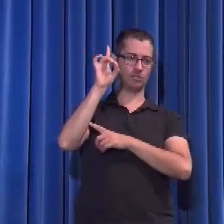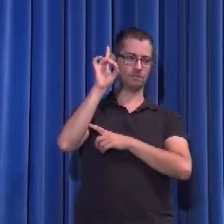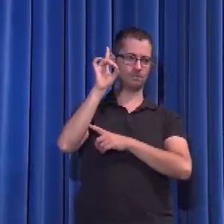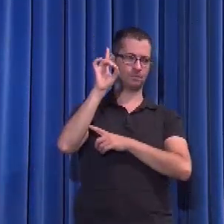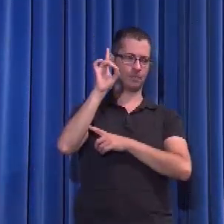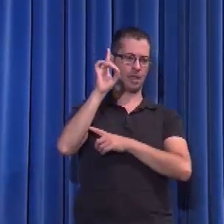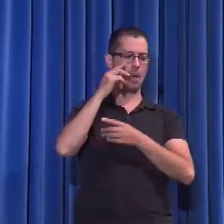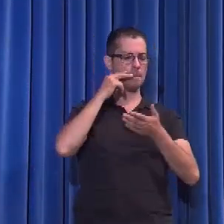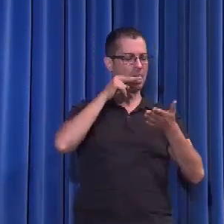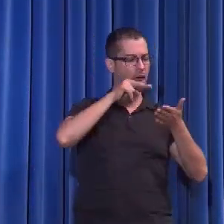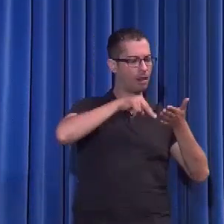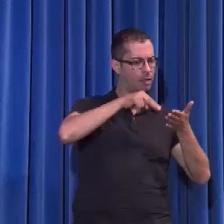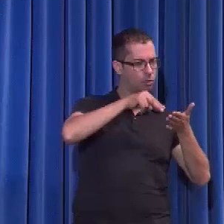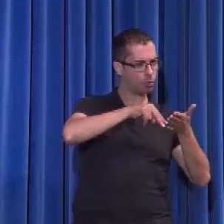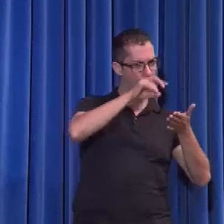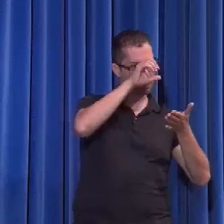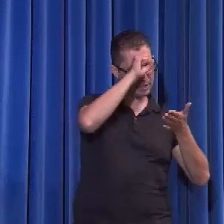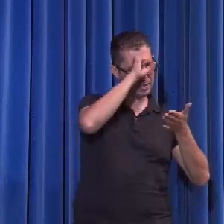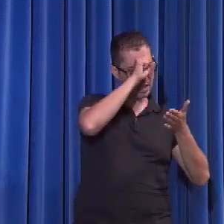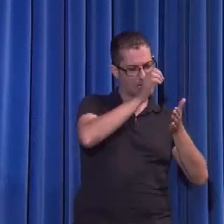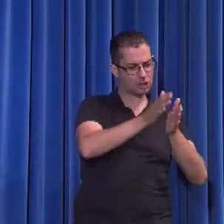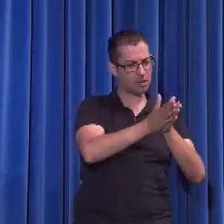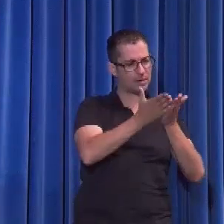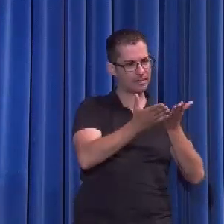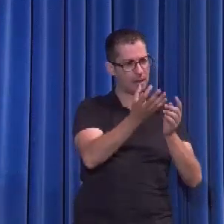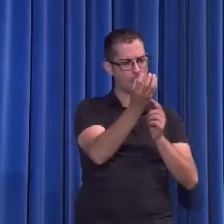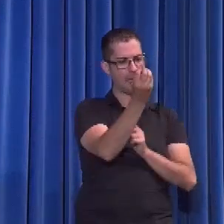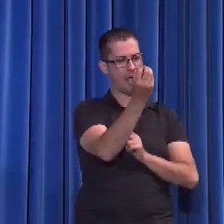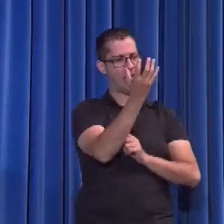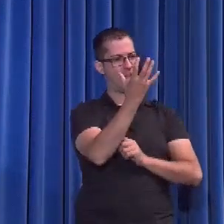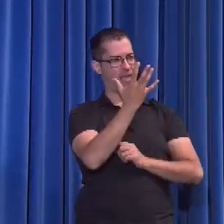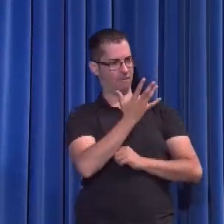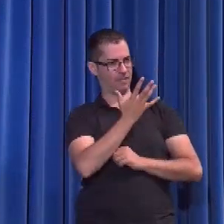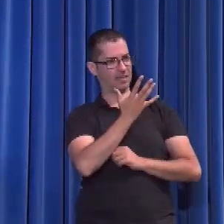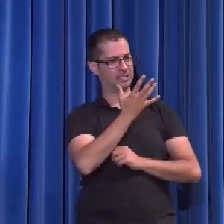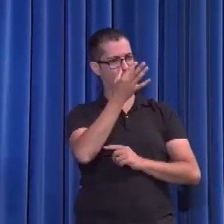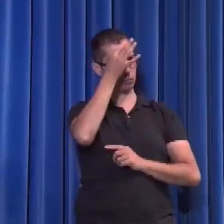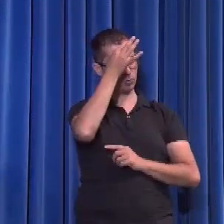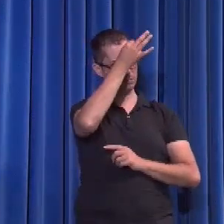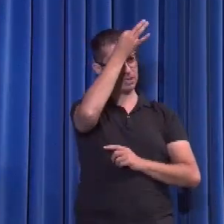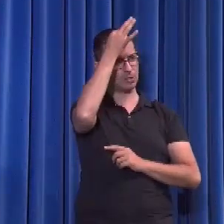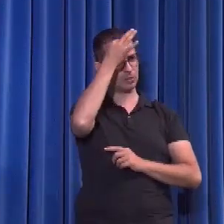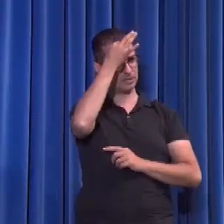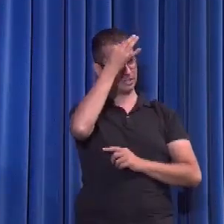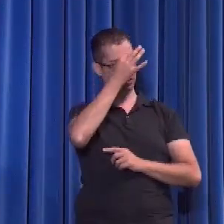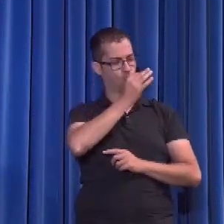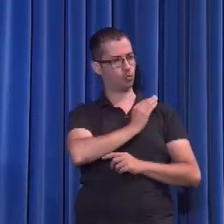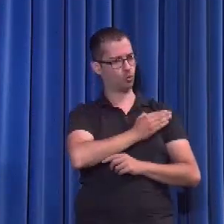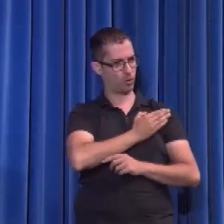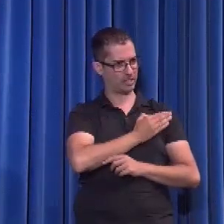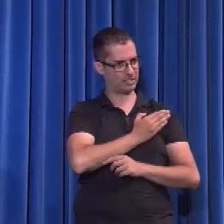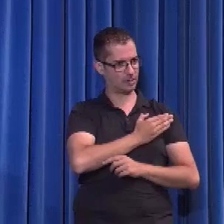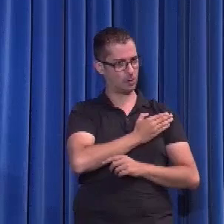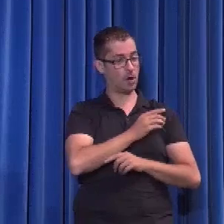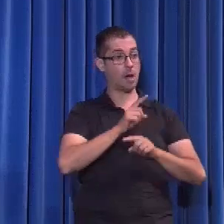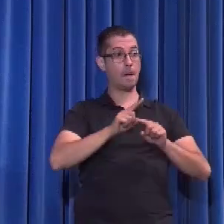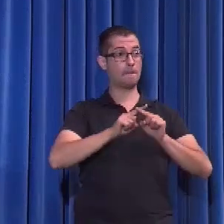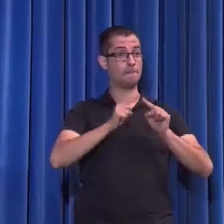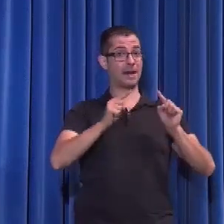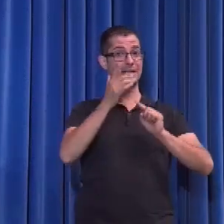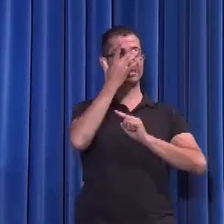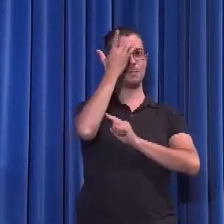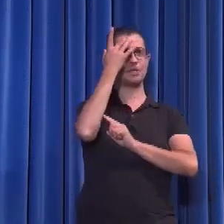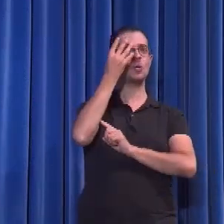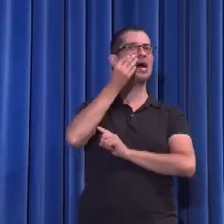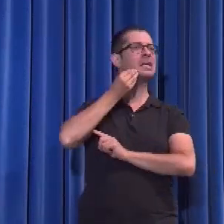pela leitura da palavra, pela revelação daquela verdade no seu coração, e além disso ele experimenta Deus em